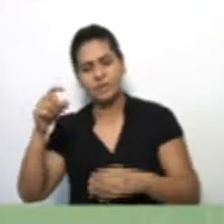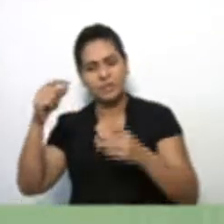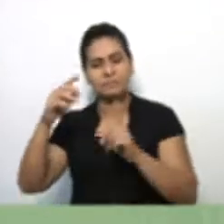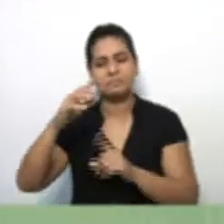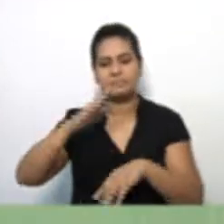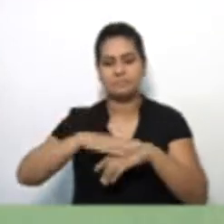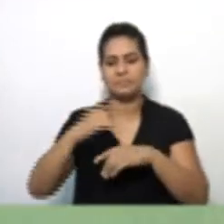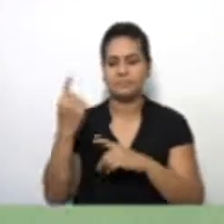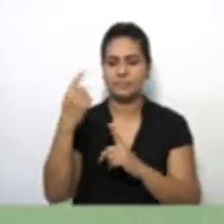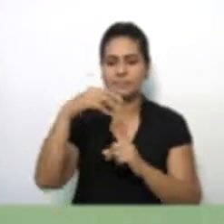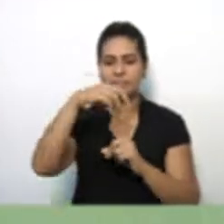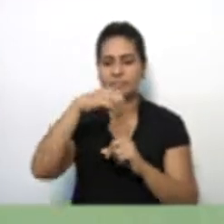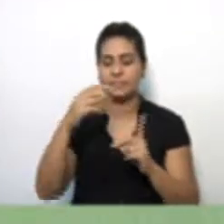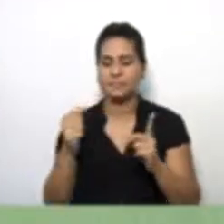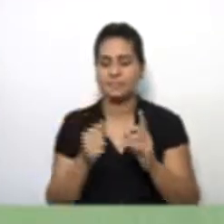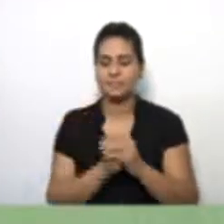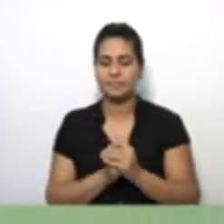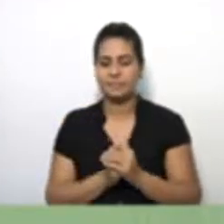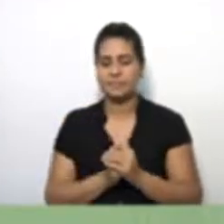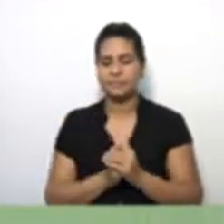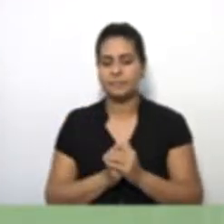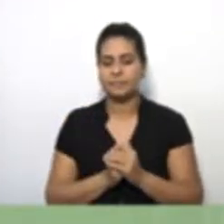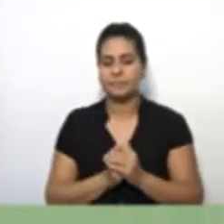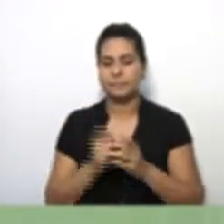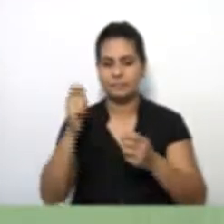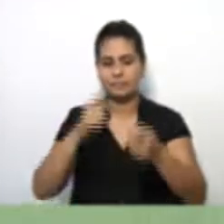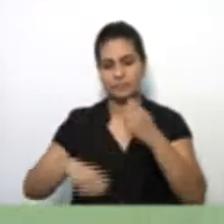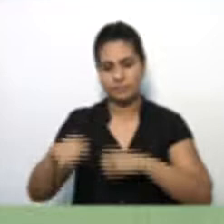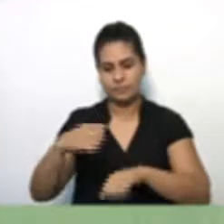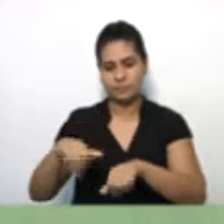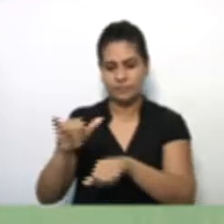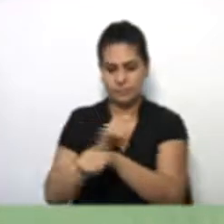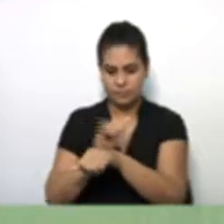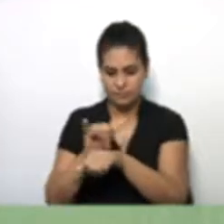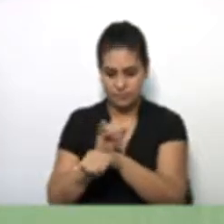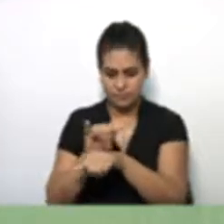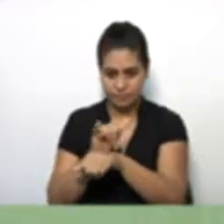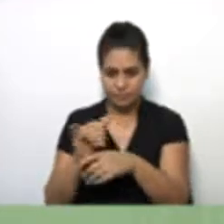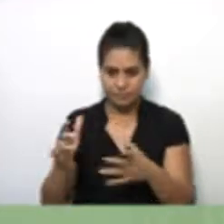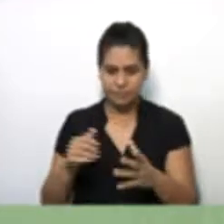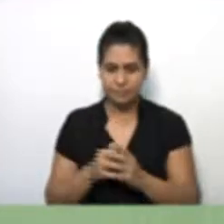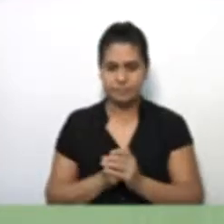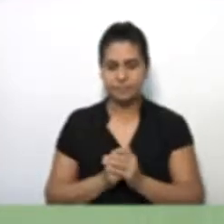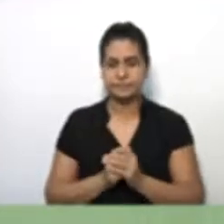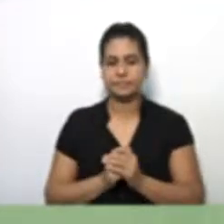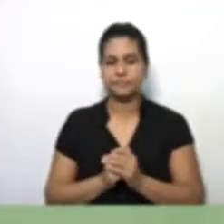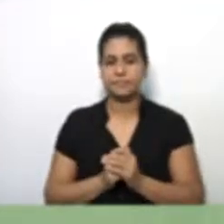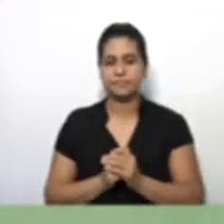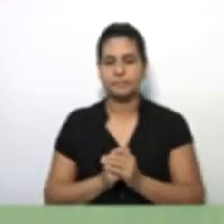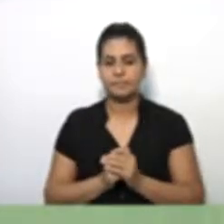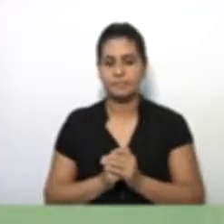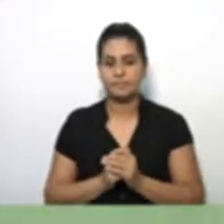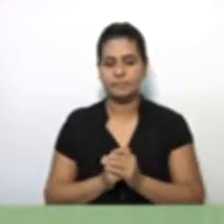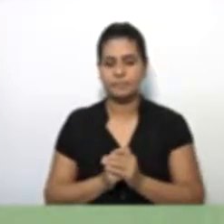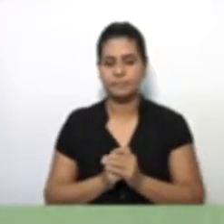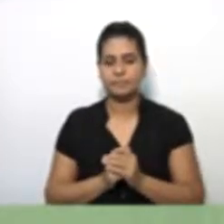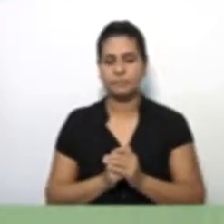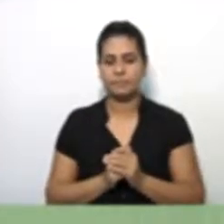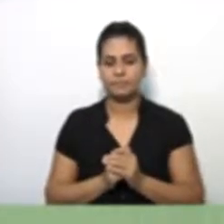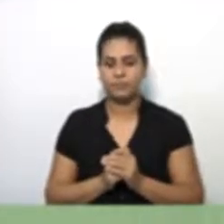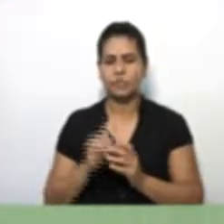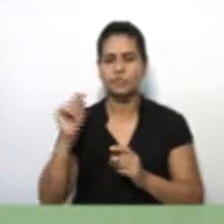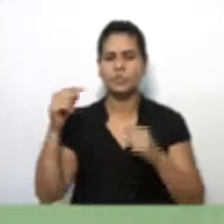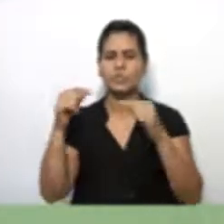né, que agora a gente entra aí especificamente na administração estratégica, tá? Ela busca